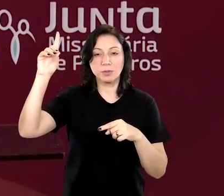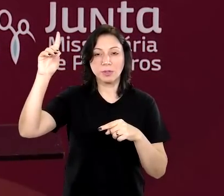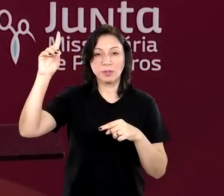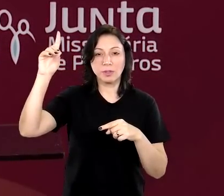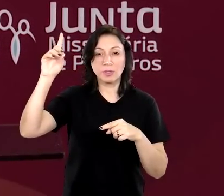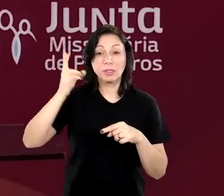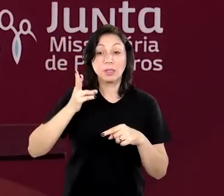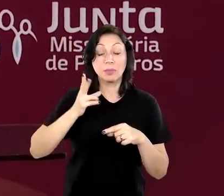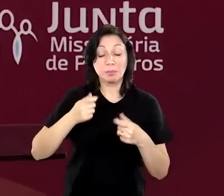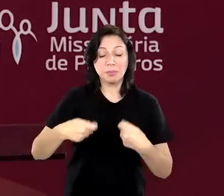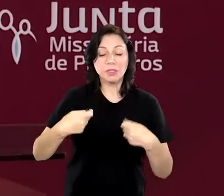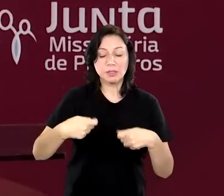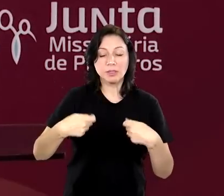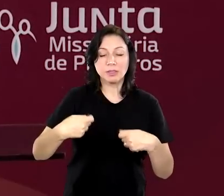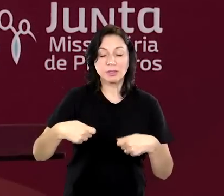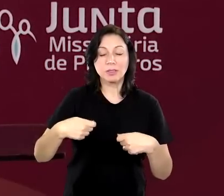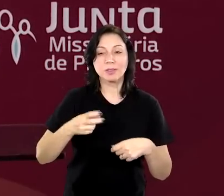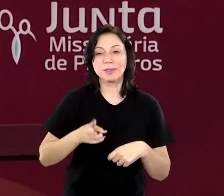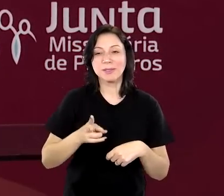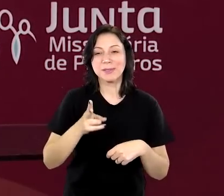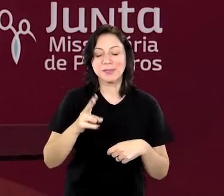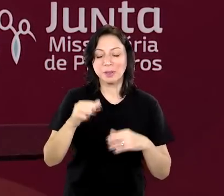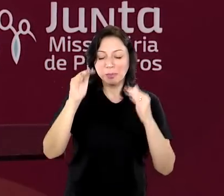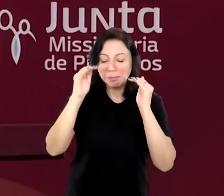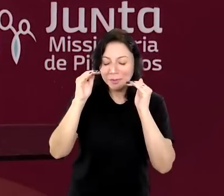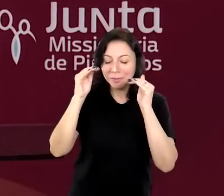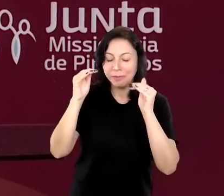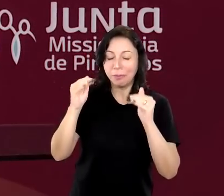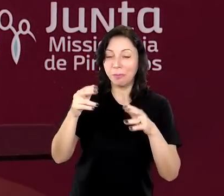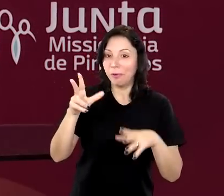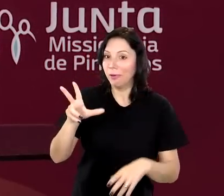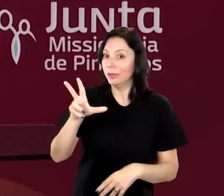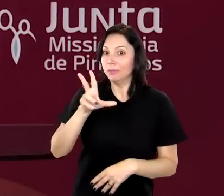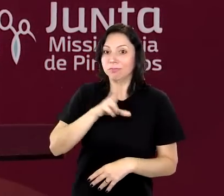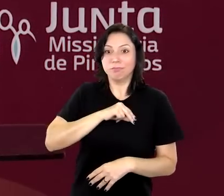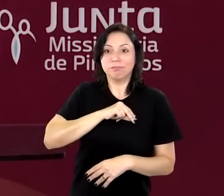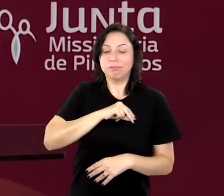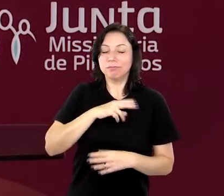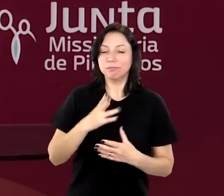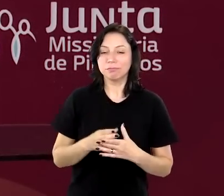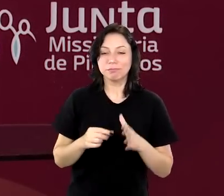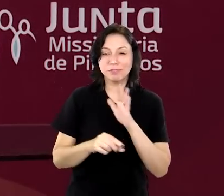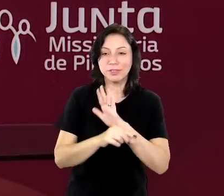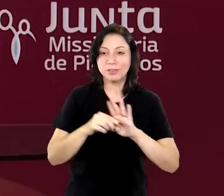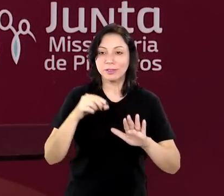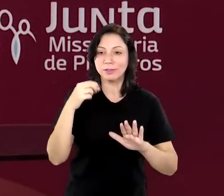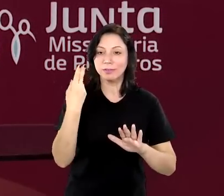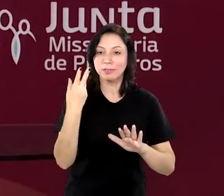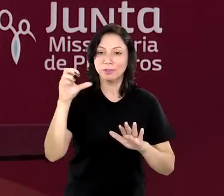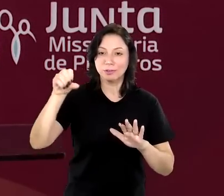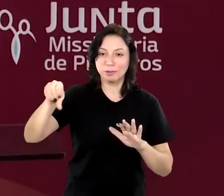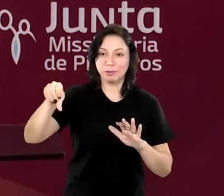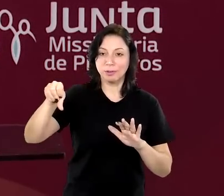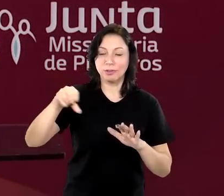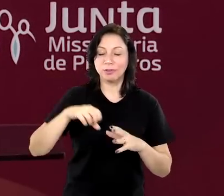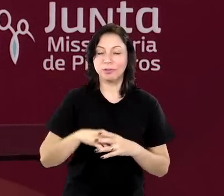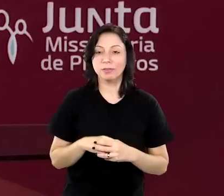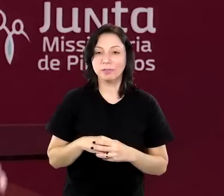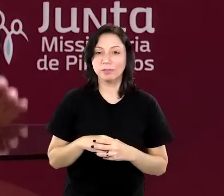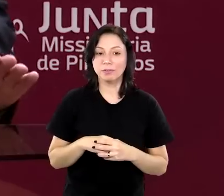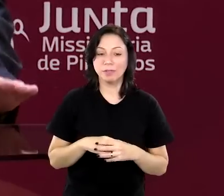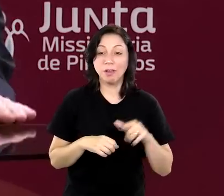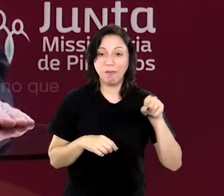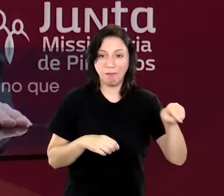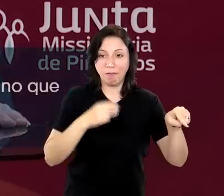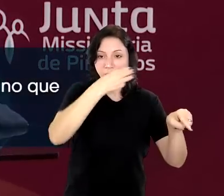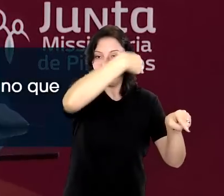e perplexidade. Veja, no versículo 29, diz assim: ela, porém,